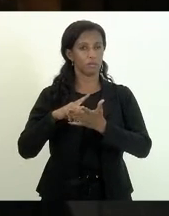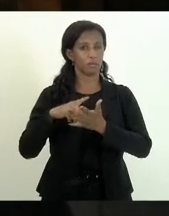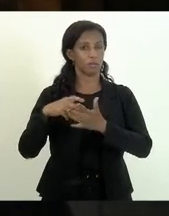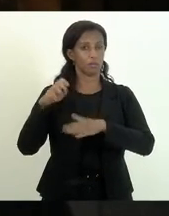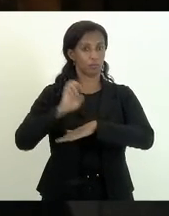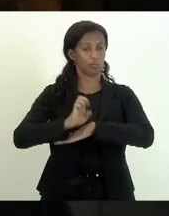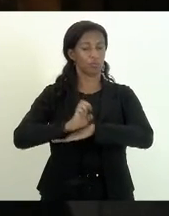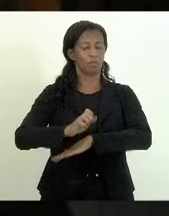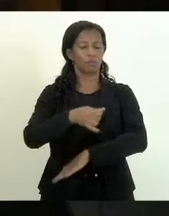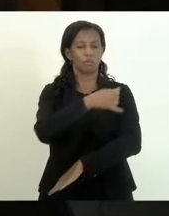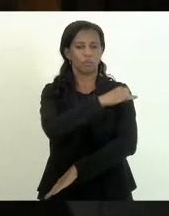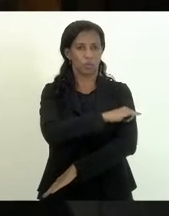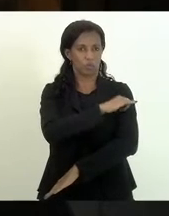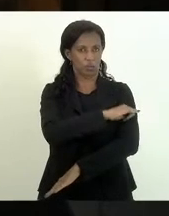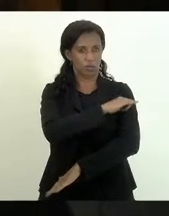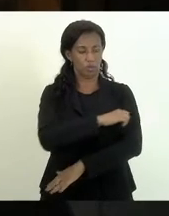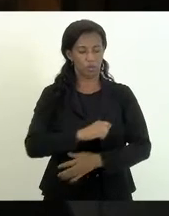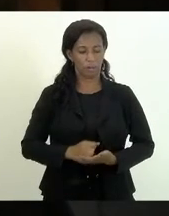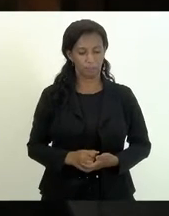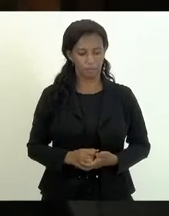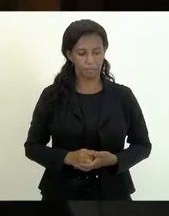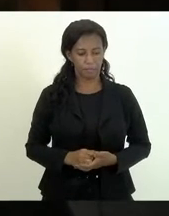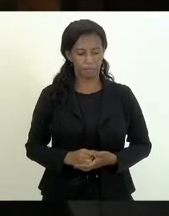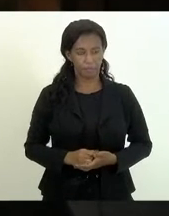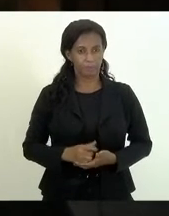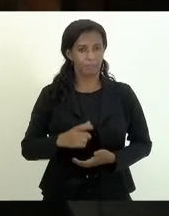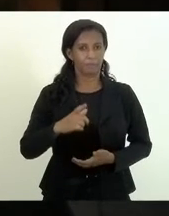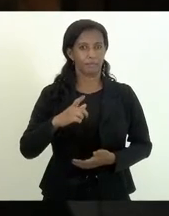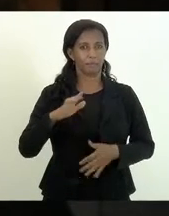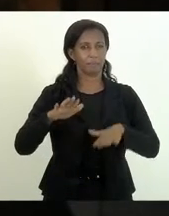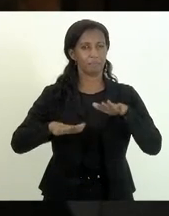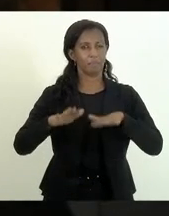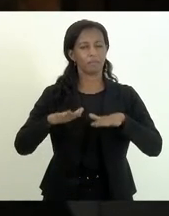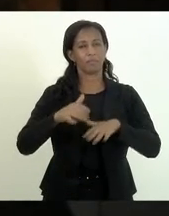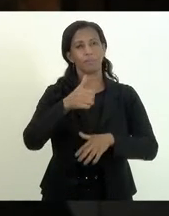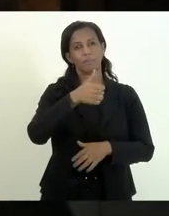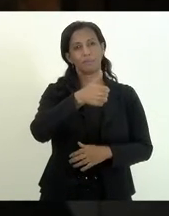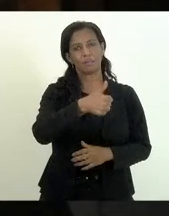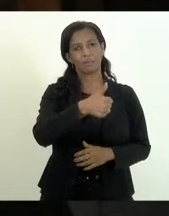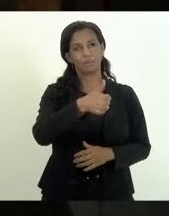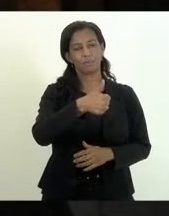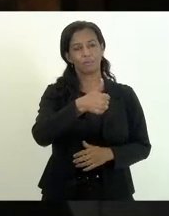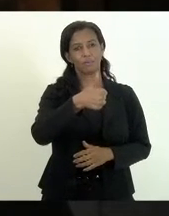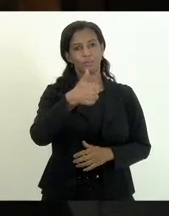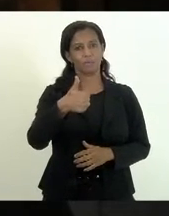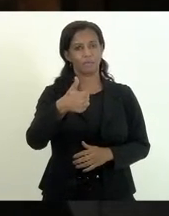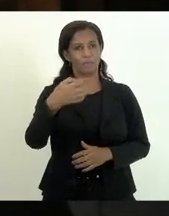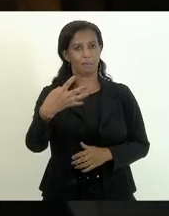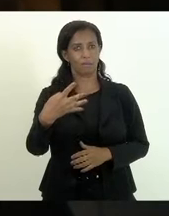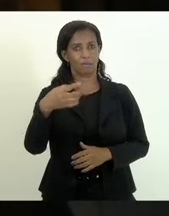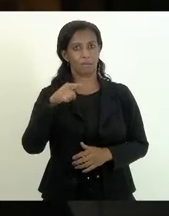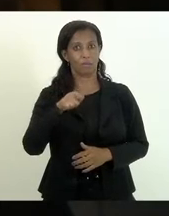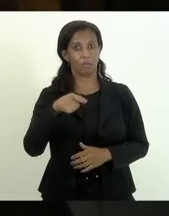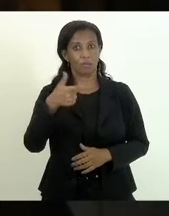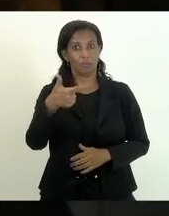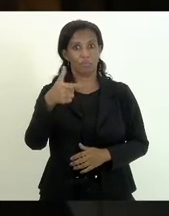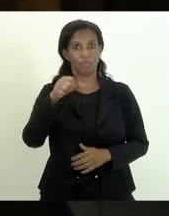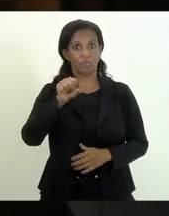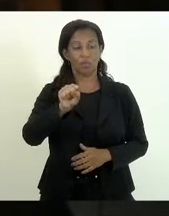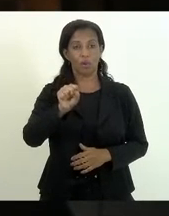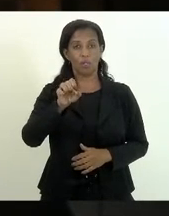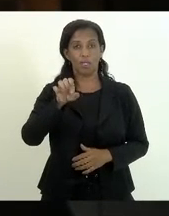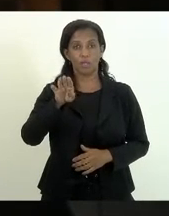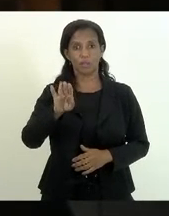deputada monta e 114, 28 bilhões